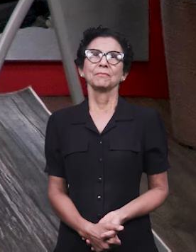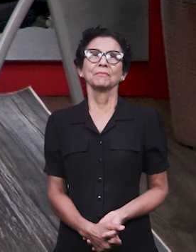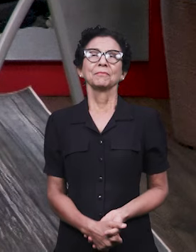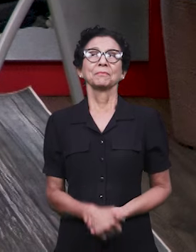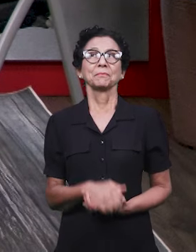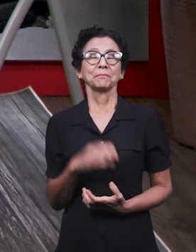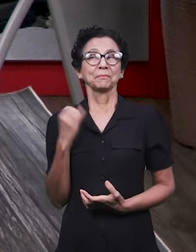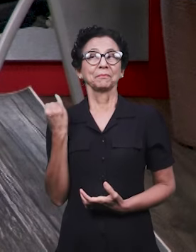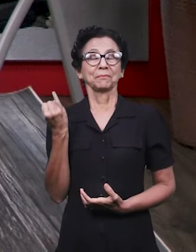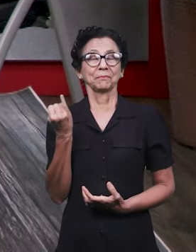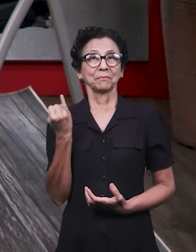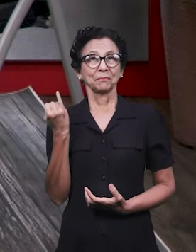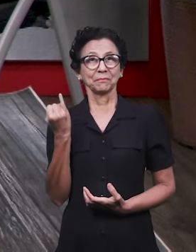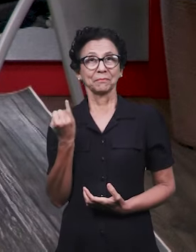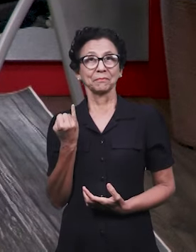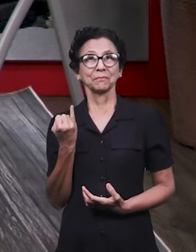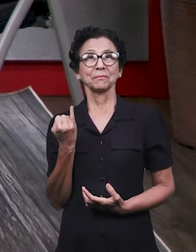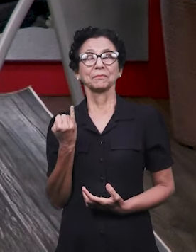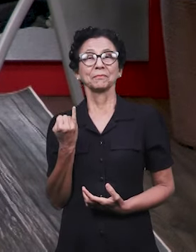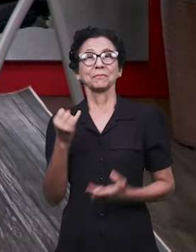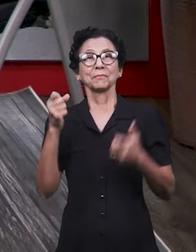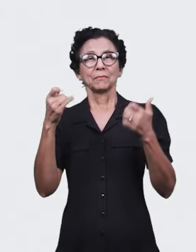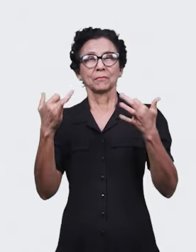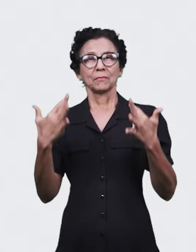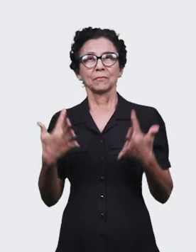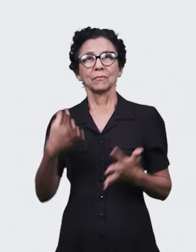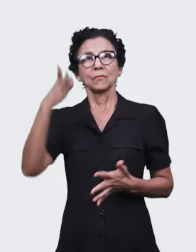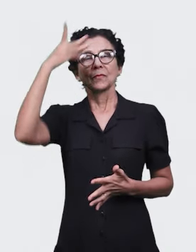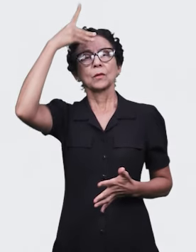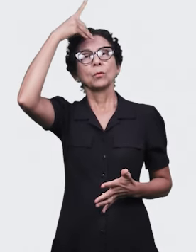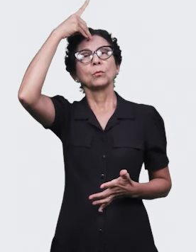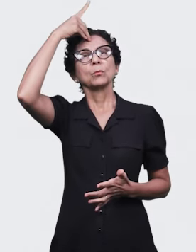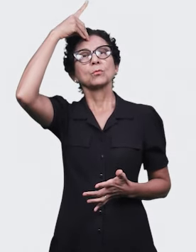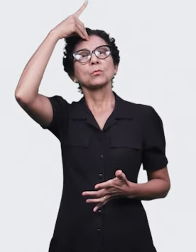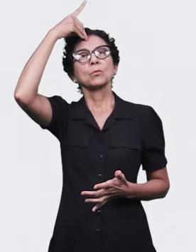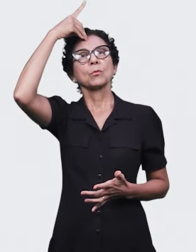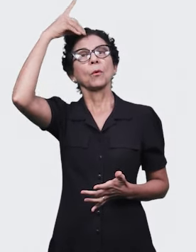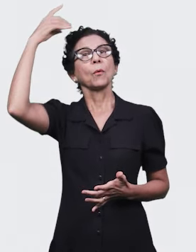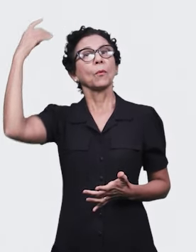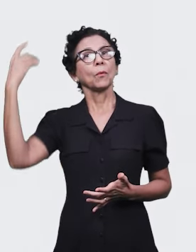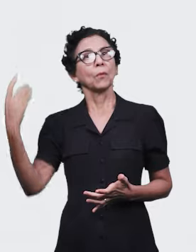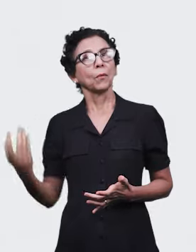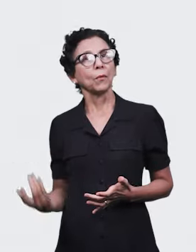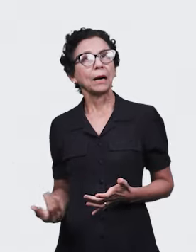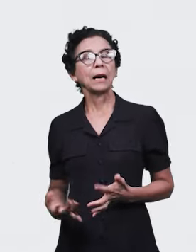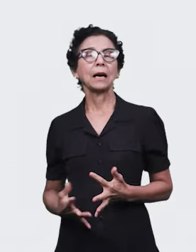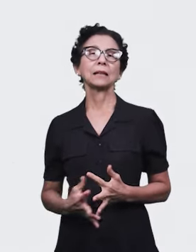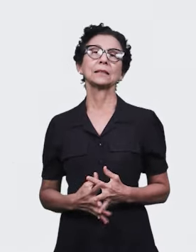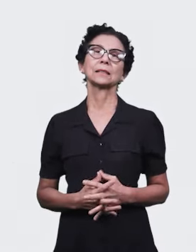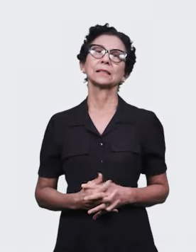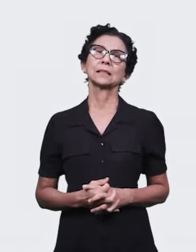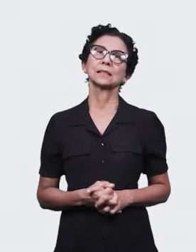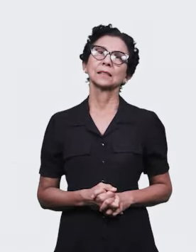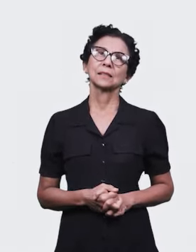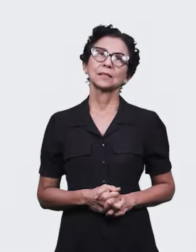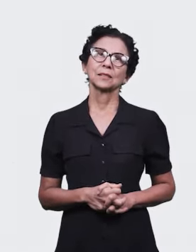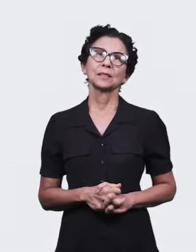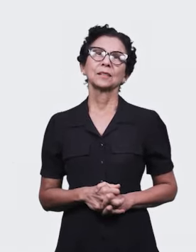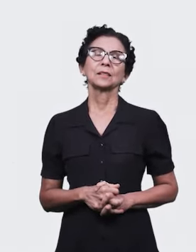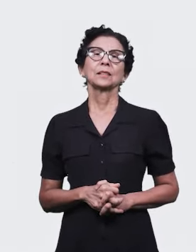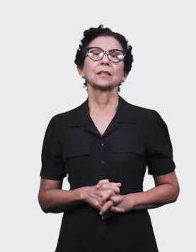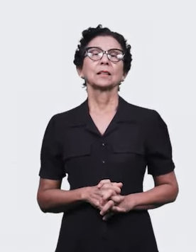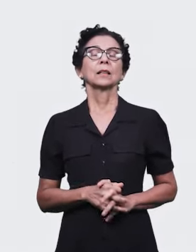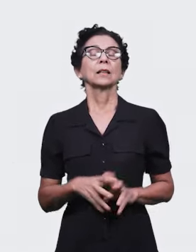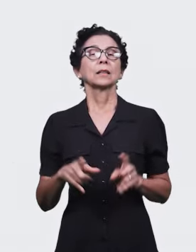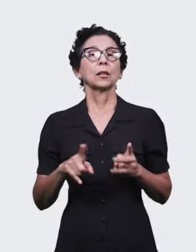Importante explicar às crianças os dons espirituais, quando a manifestação dos dons espirituais, que o Senhor está